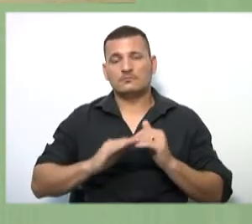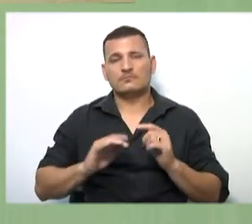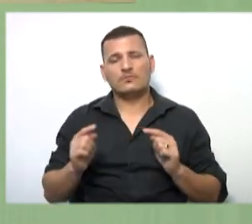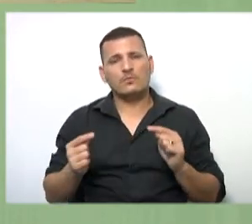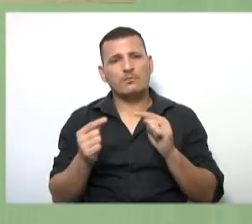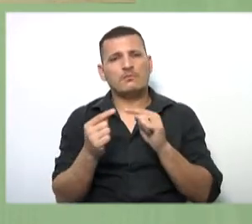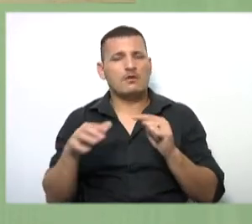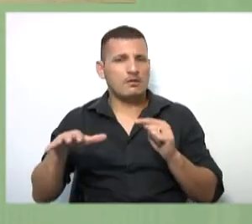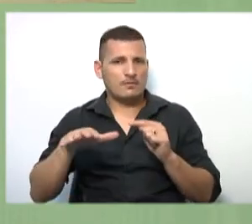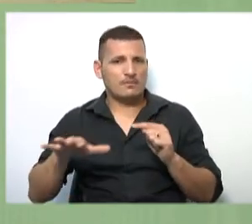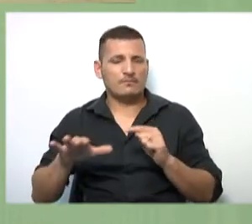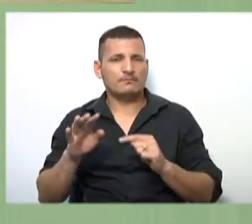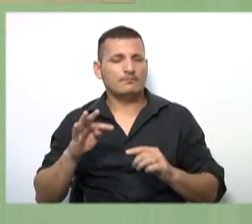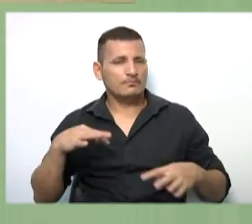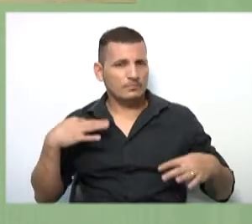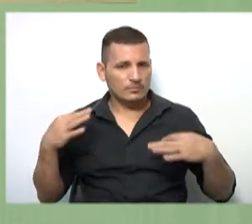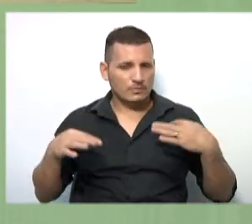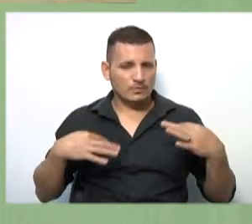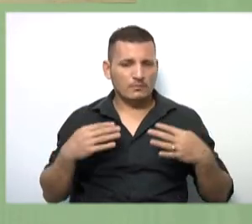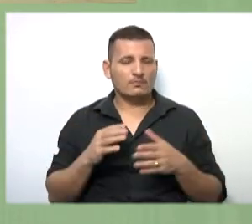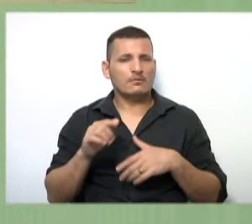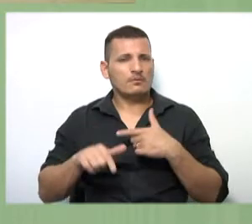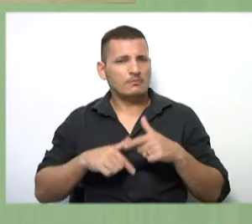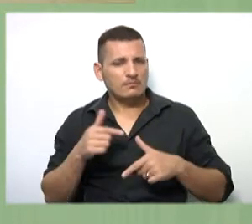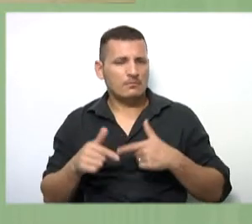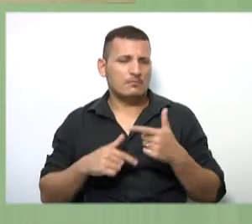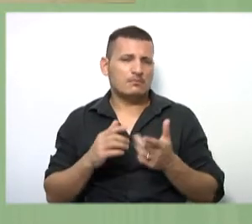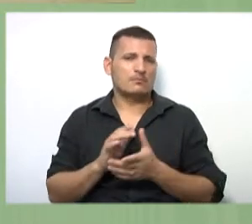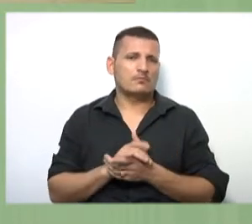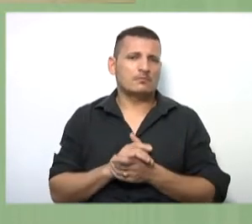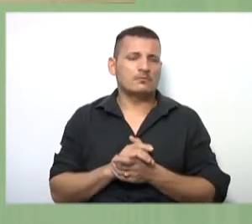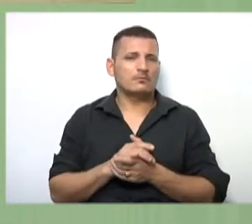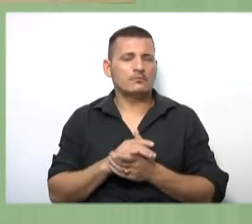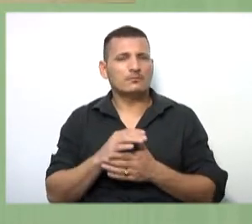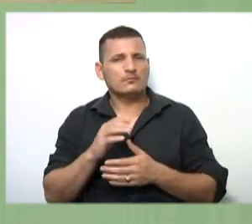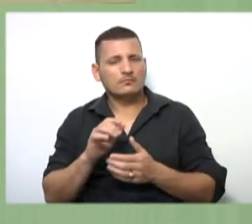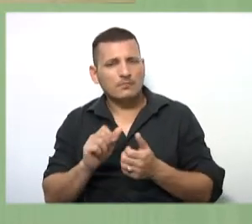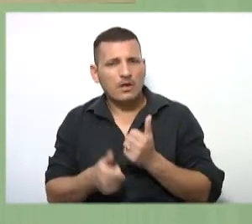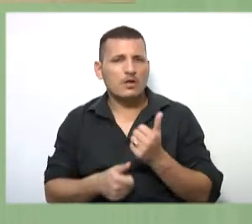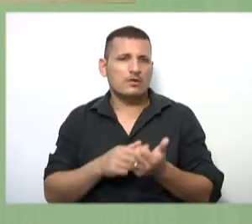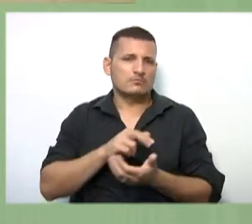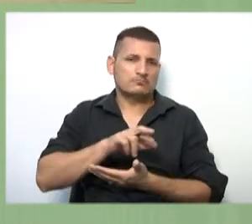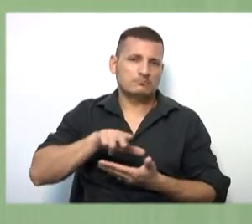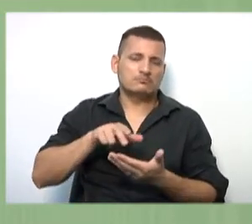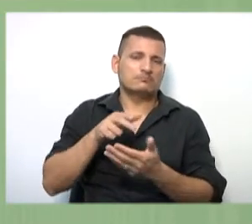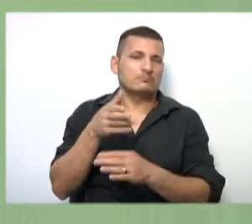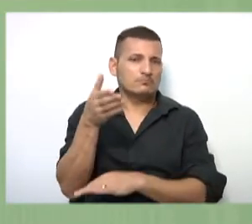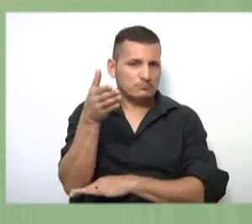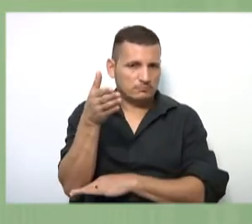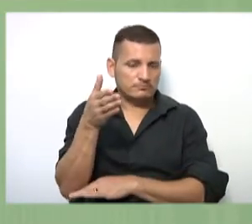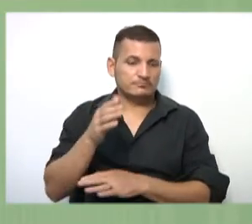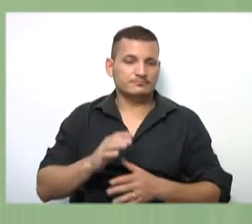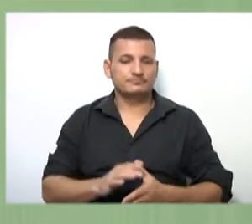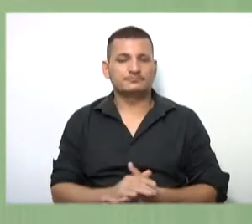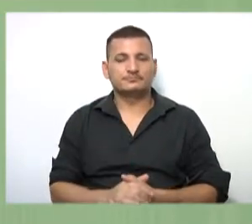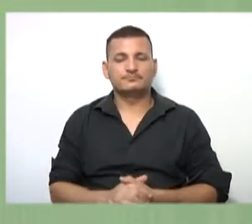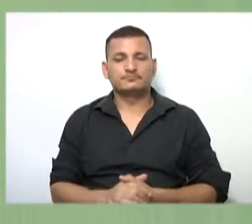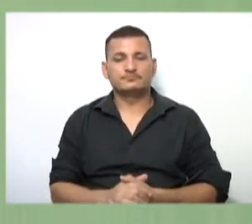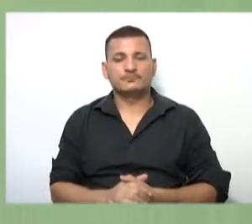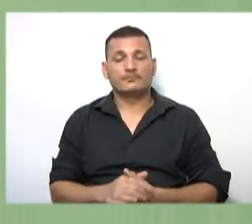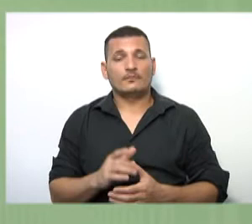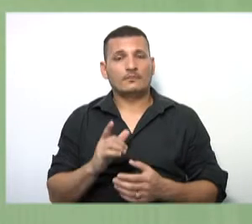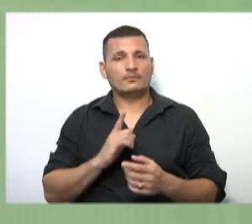turismo, como serviços artísticos, de entretenimento, de esporte e de hotelaria. Também tem